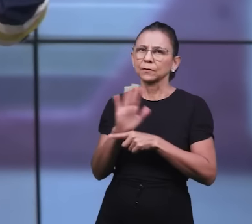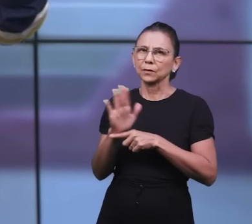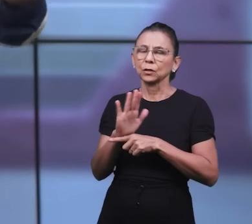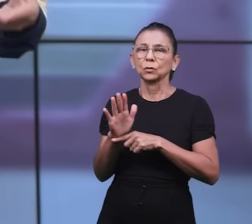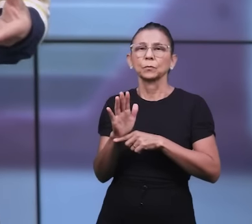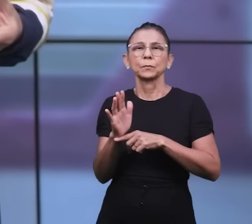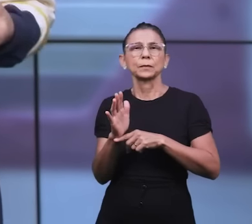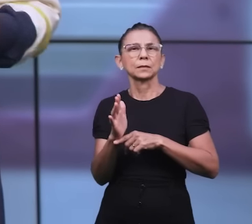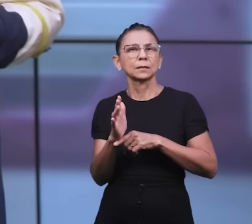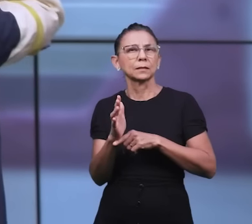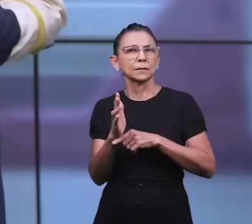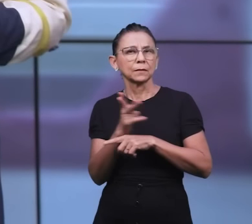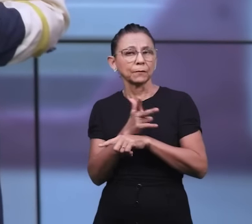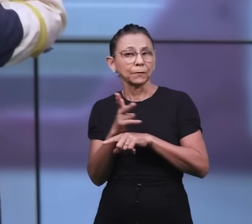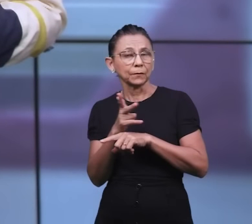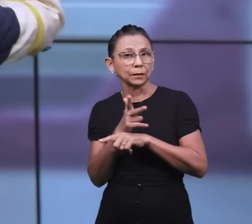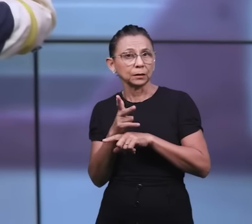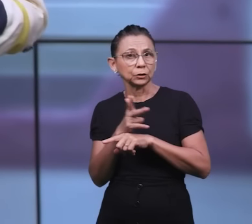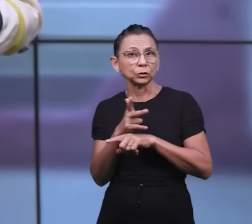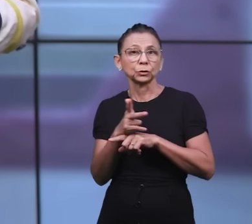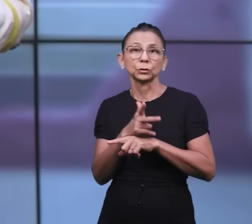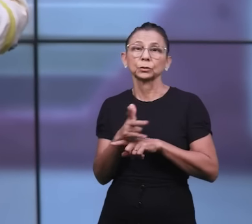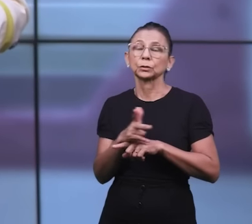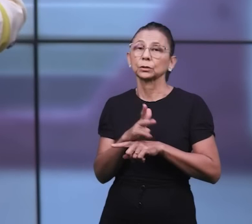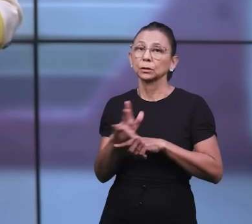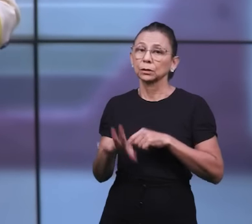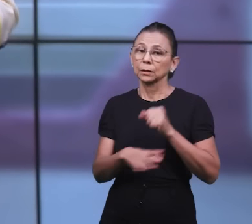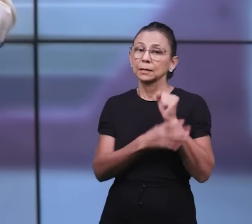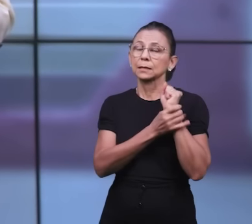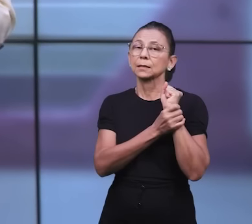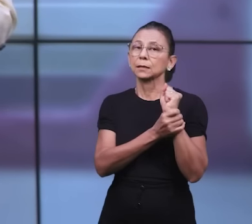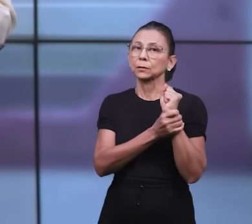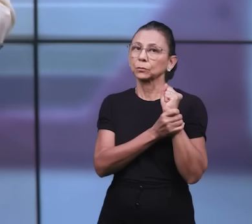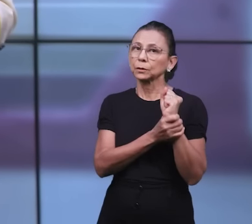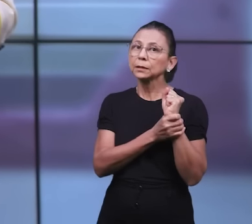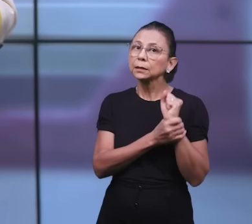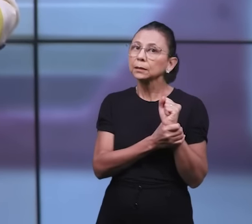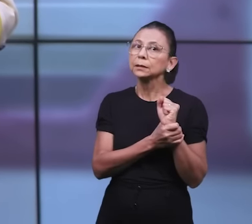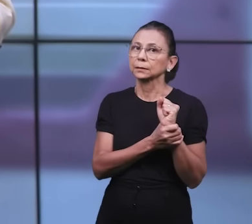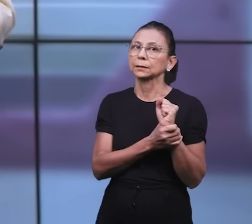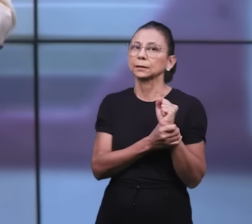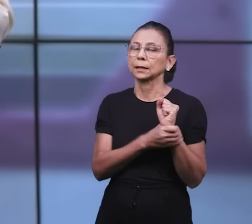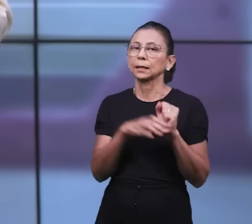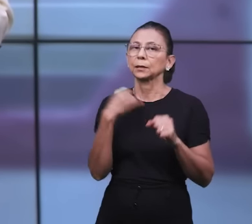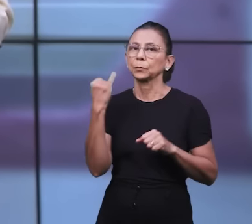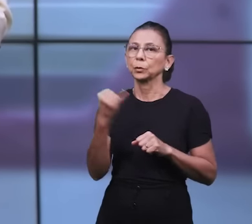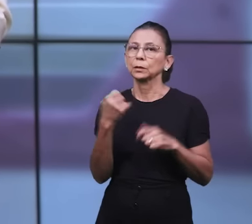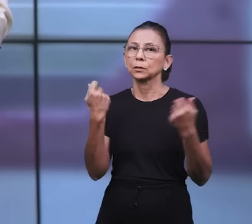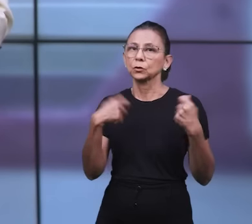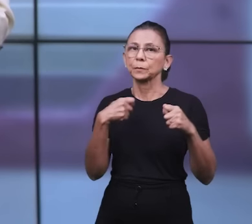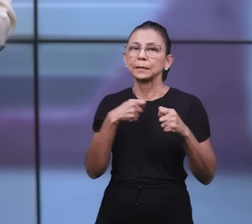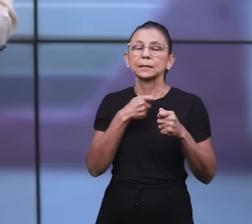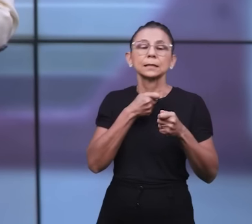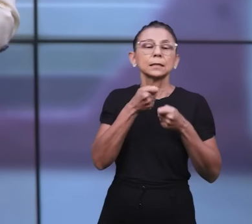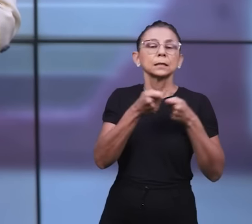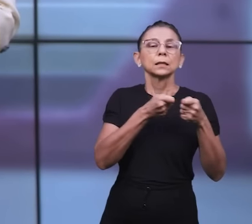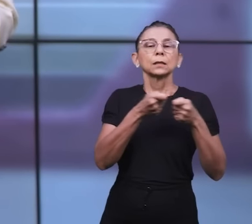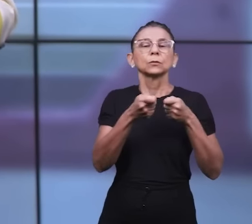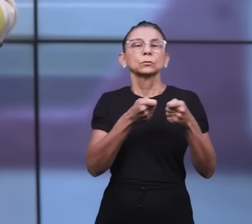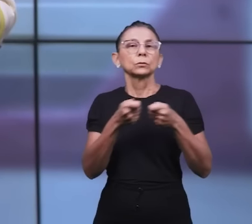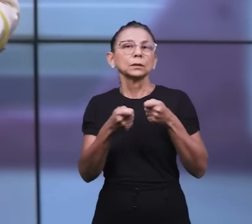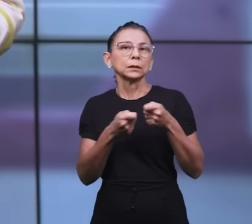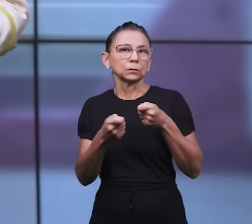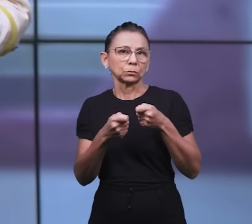as redes extremistas e mostramos que a segurança é comprometida adolescência de monitoramento pelas